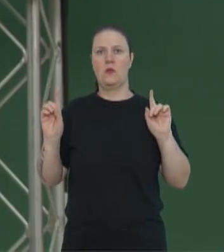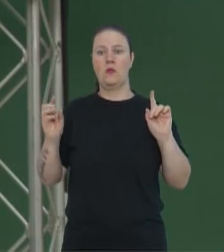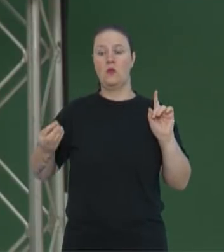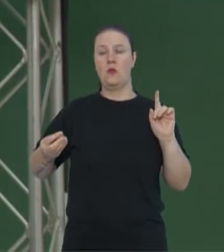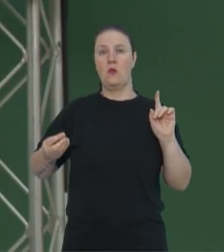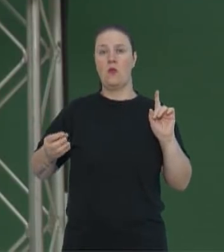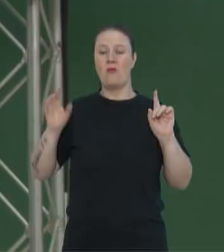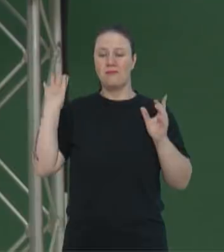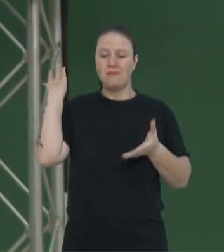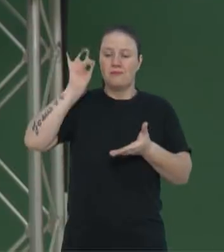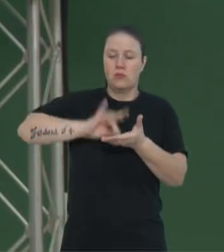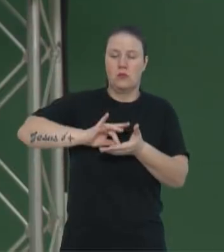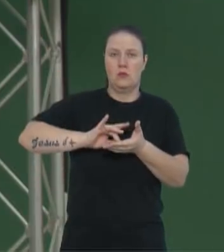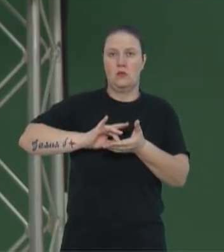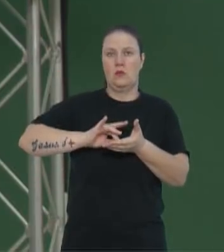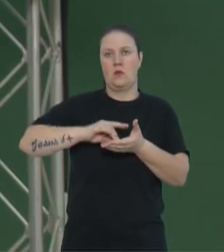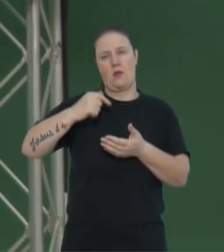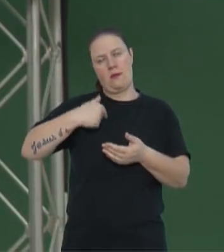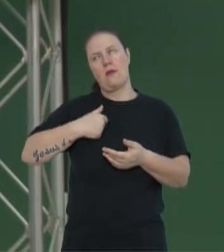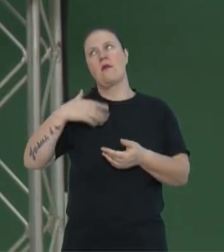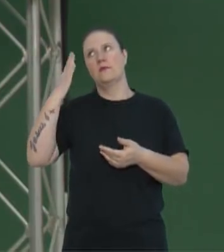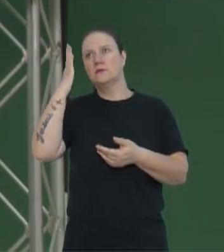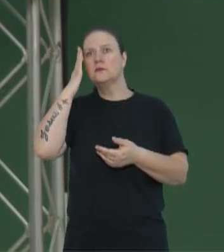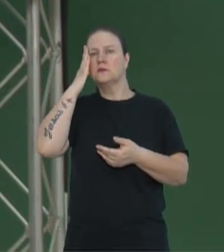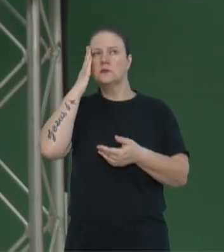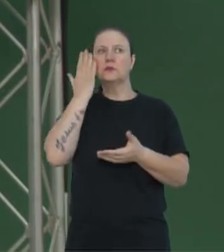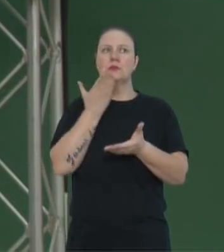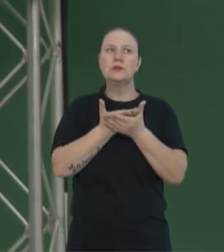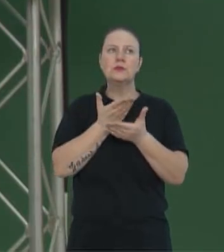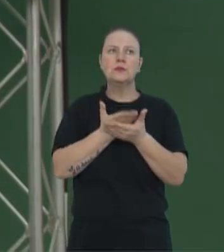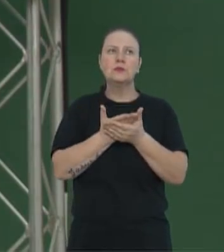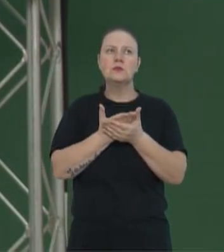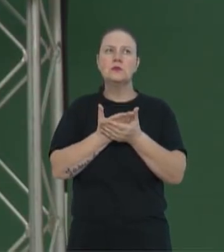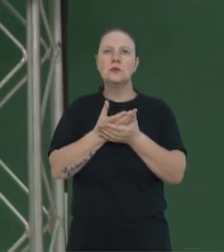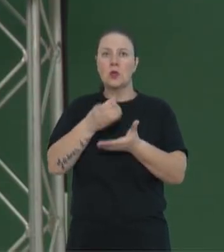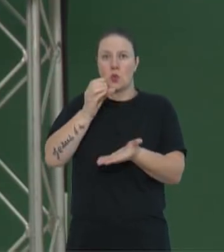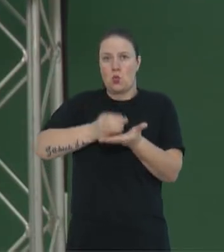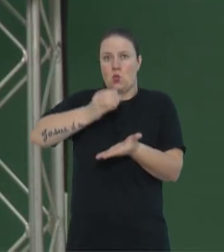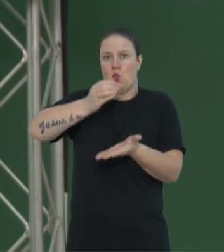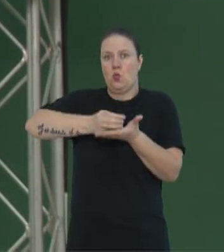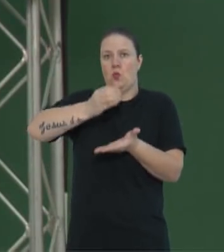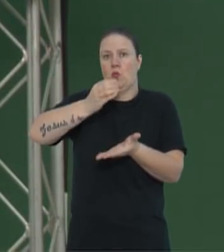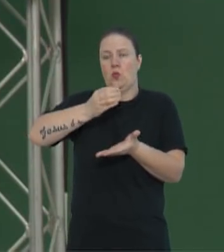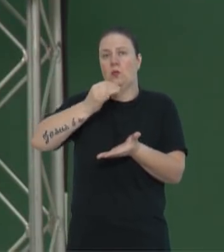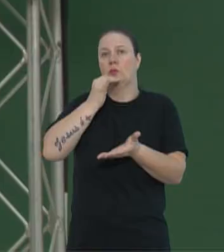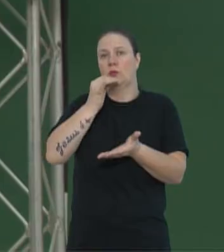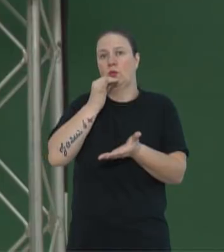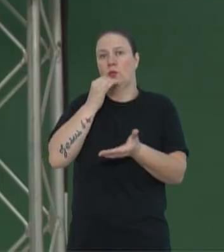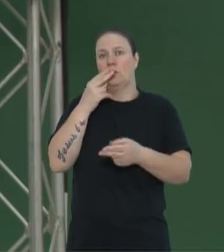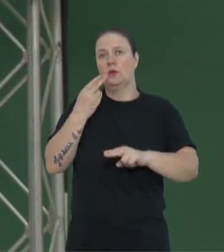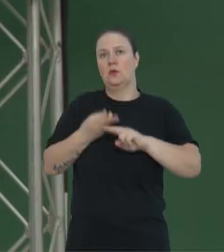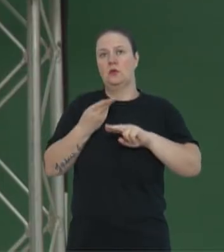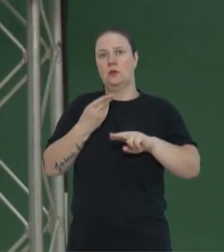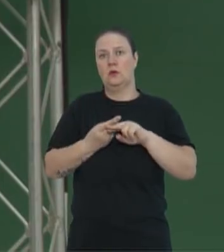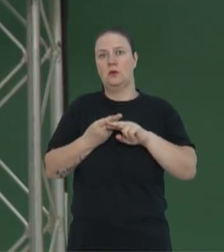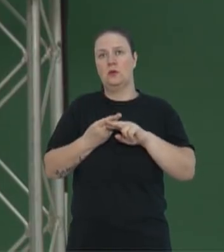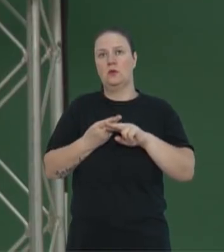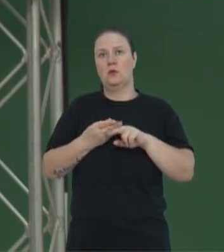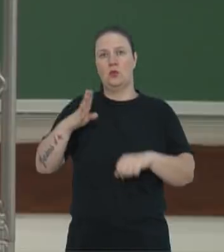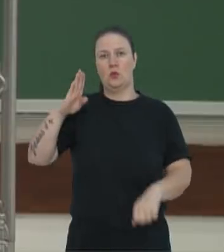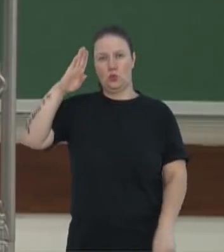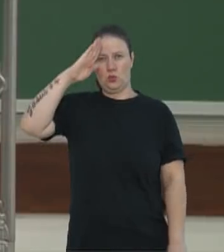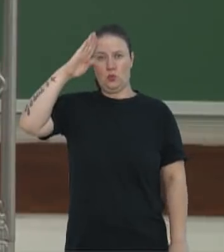Então, eu sei, né, pelas minhas pesquisas, que este copinho, por exemplo, ele foi utilizado pelos soldados na